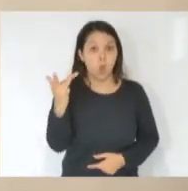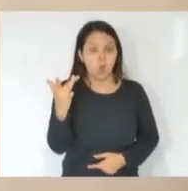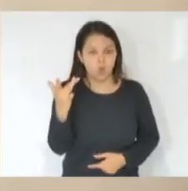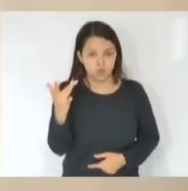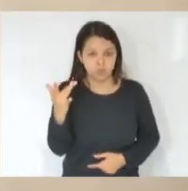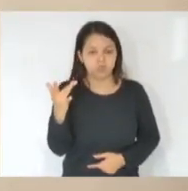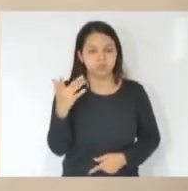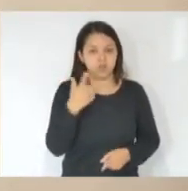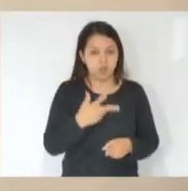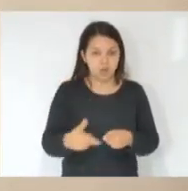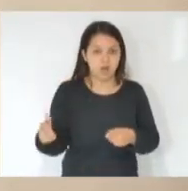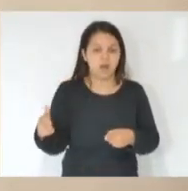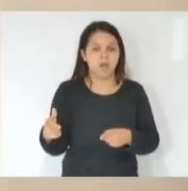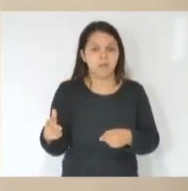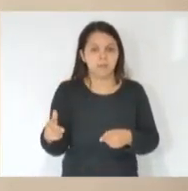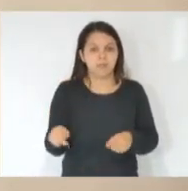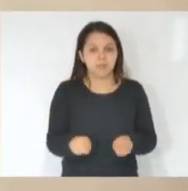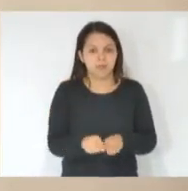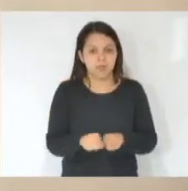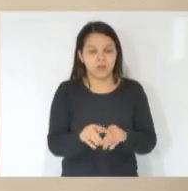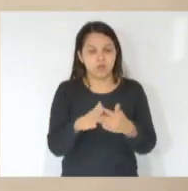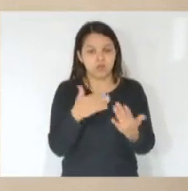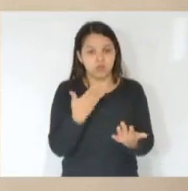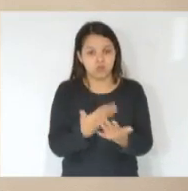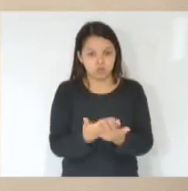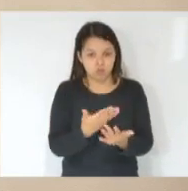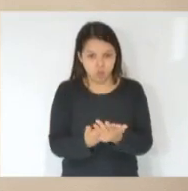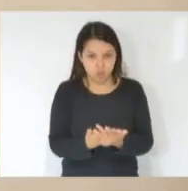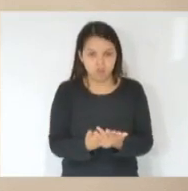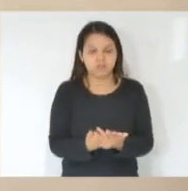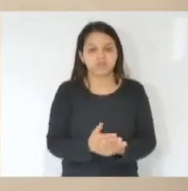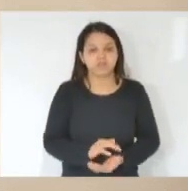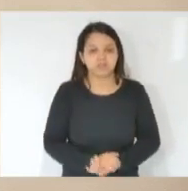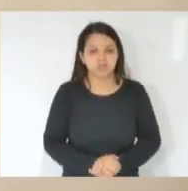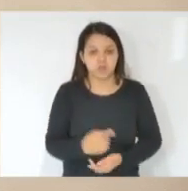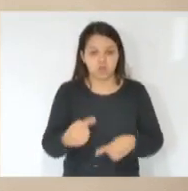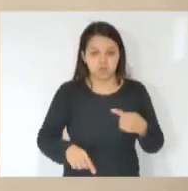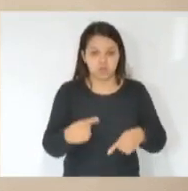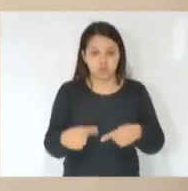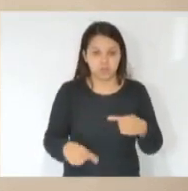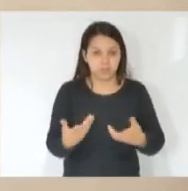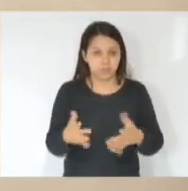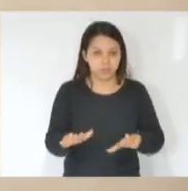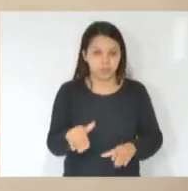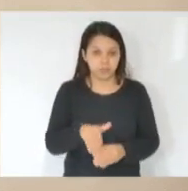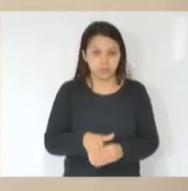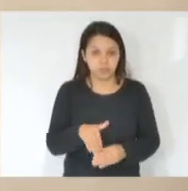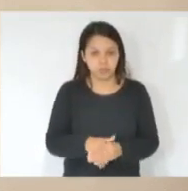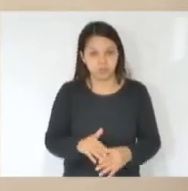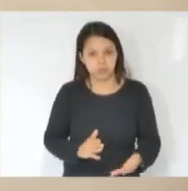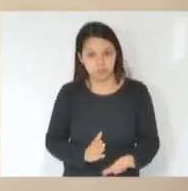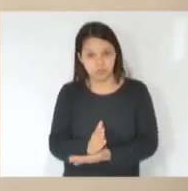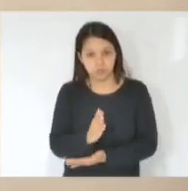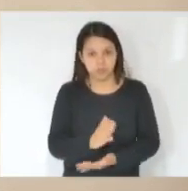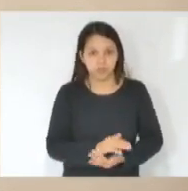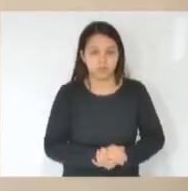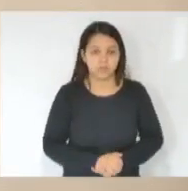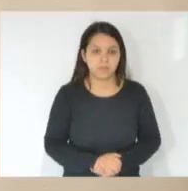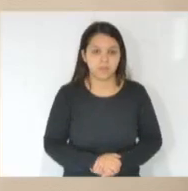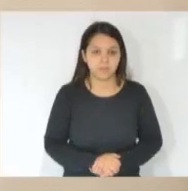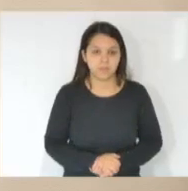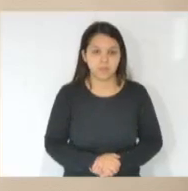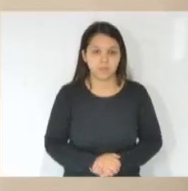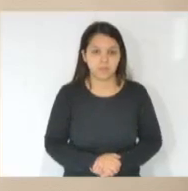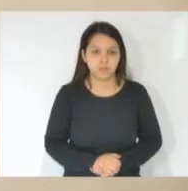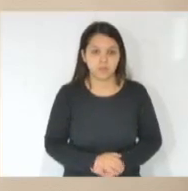Jogos Escolares Paradesportivos. Em discussão, não havendo que queira discutir, em votação, aprovado.